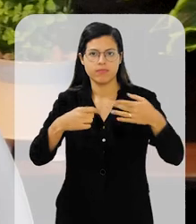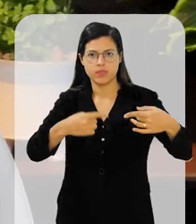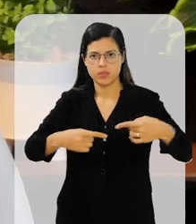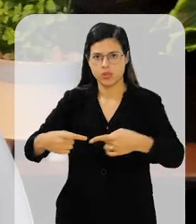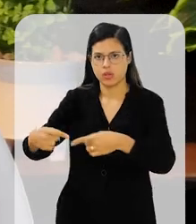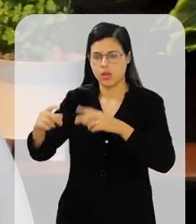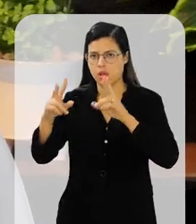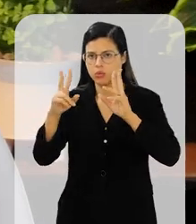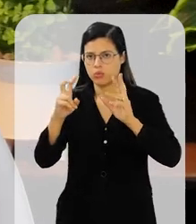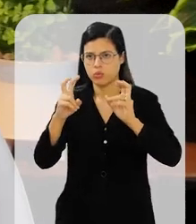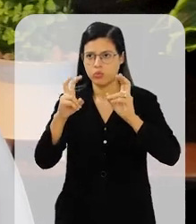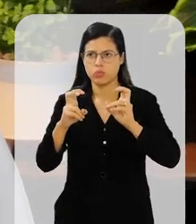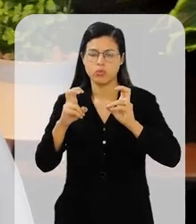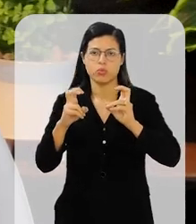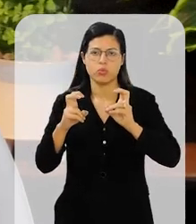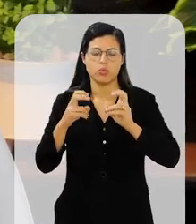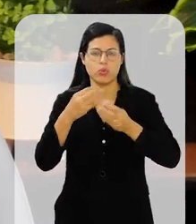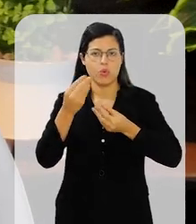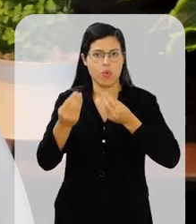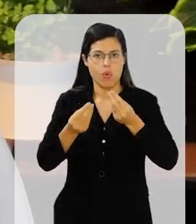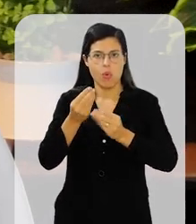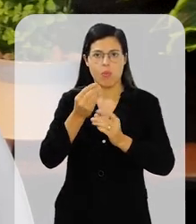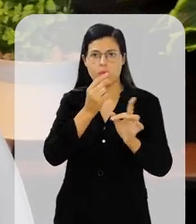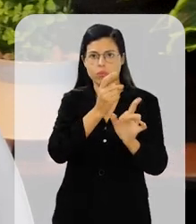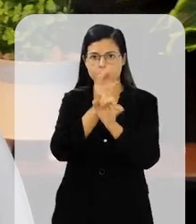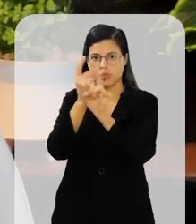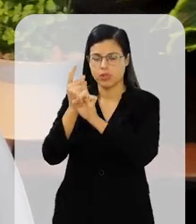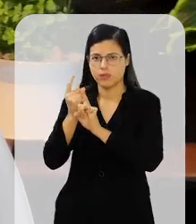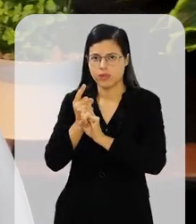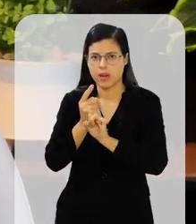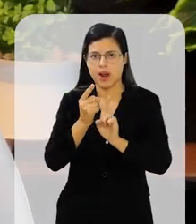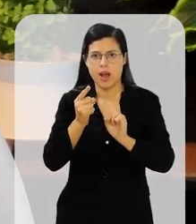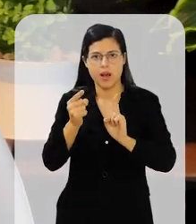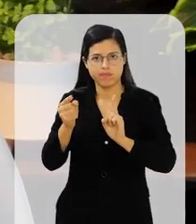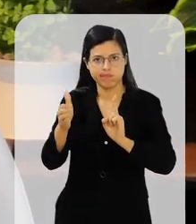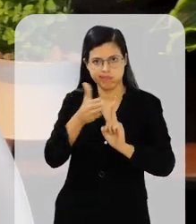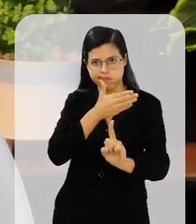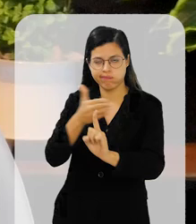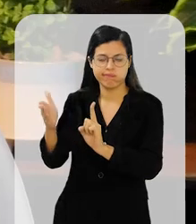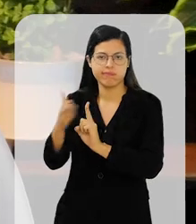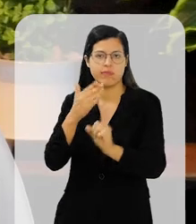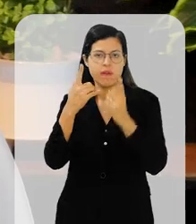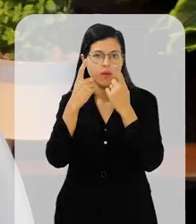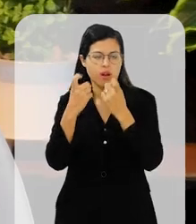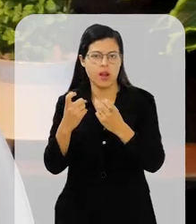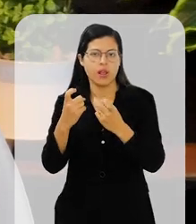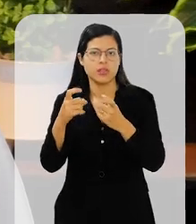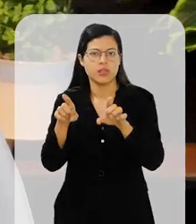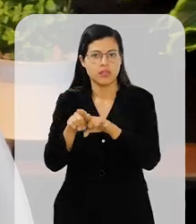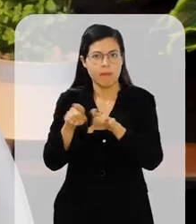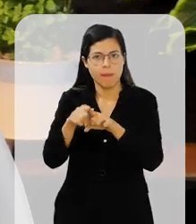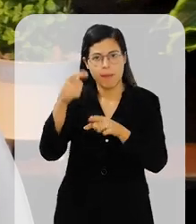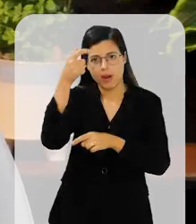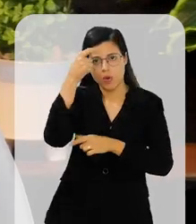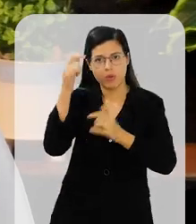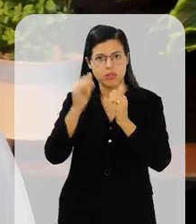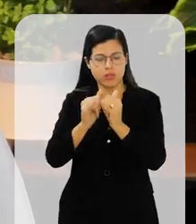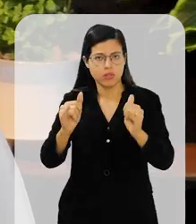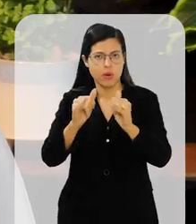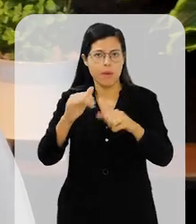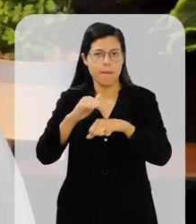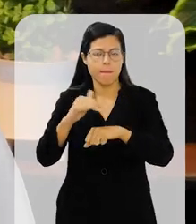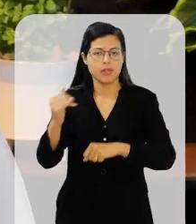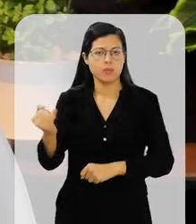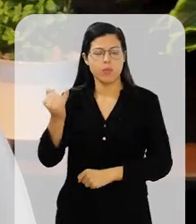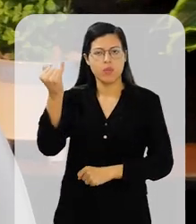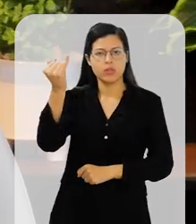Para discutir esse assunto crucial, como identificar as agressões, conscientizar sobre o crime e, o mais